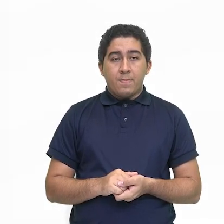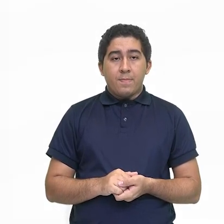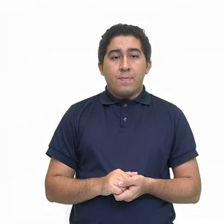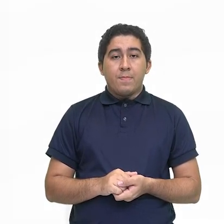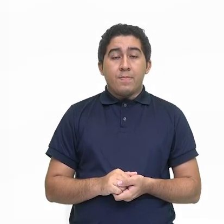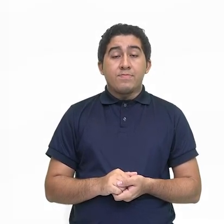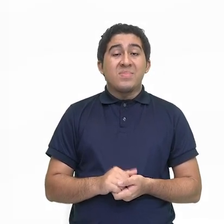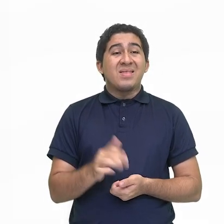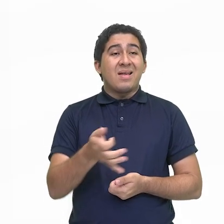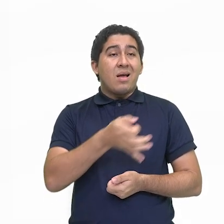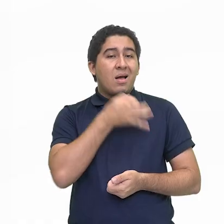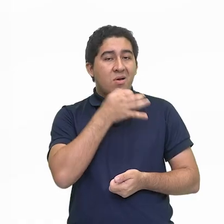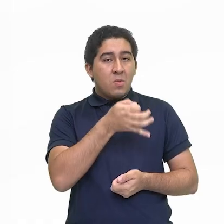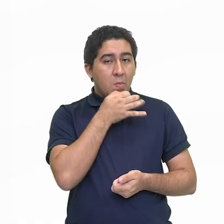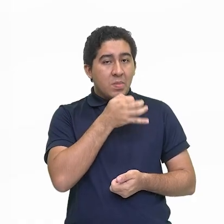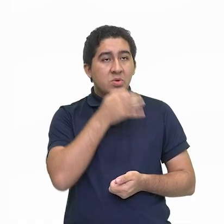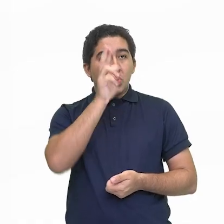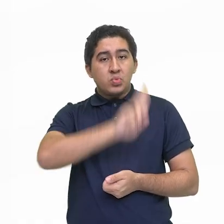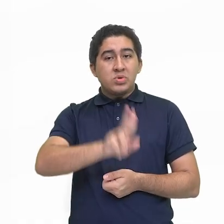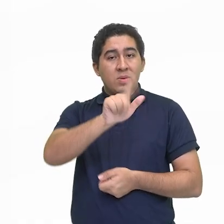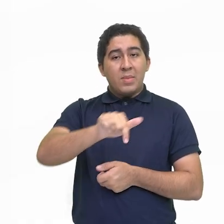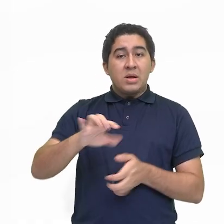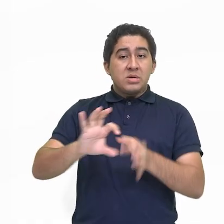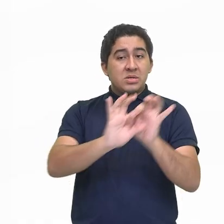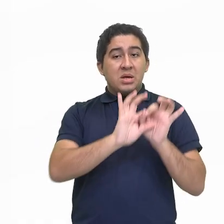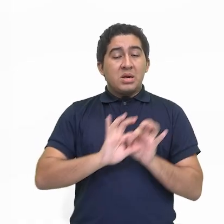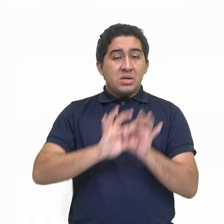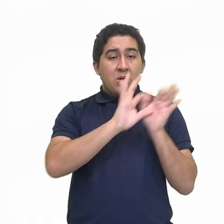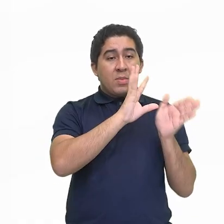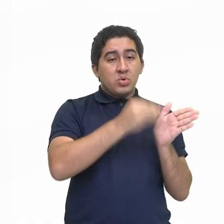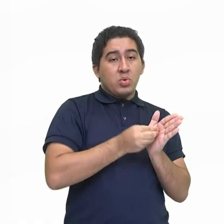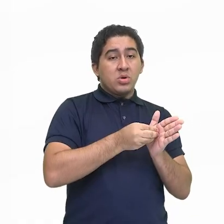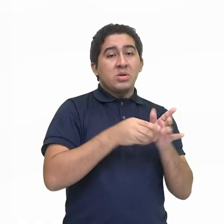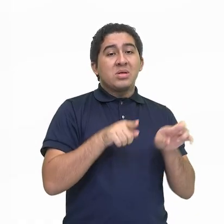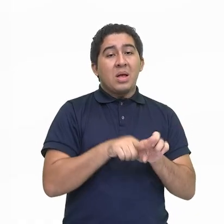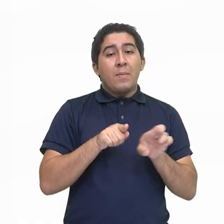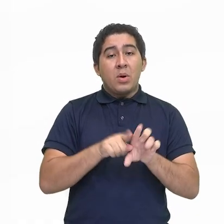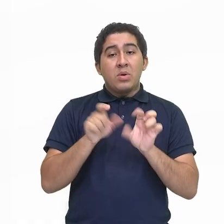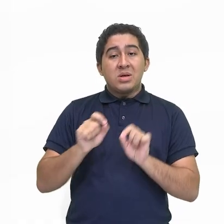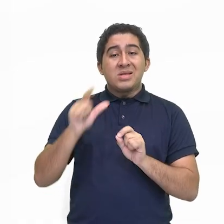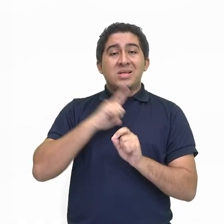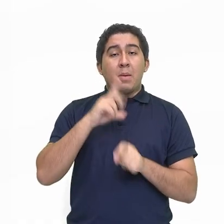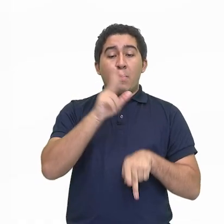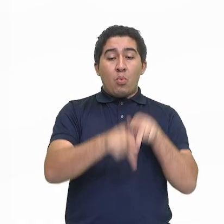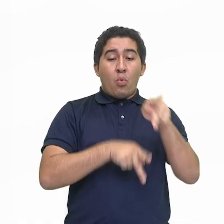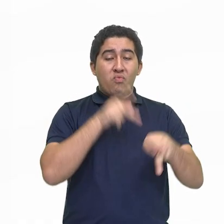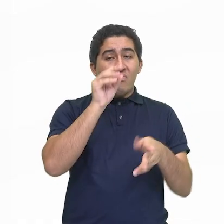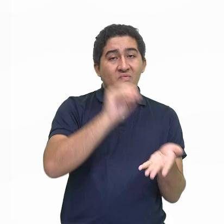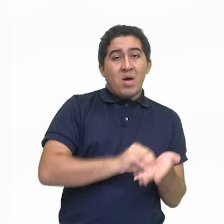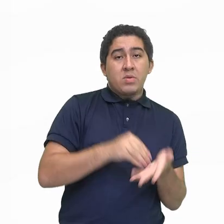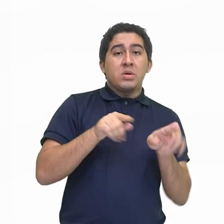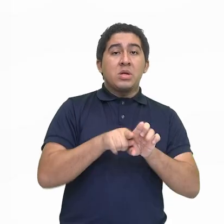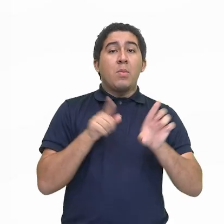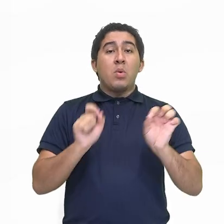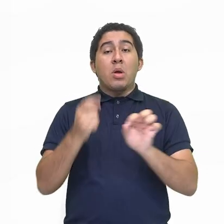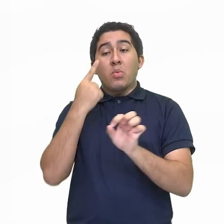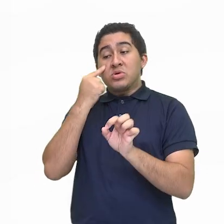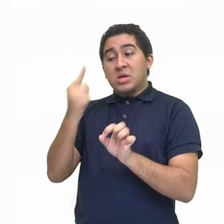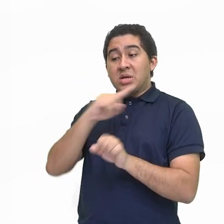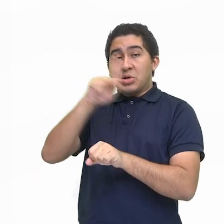Os argumentos para a integração da Amazônia iam desde o vazio demográfico até a cobiça